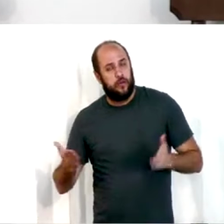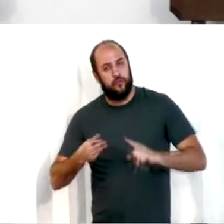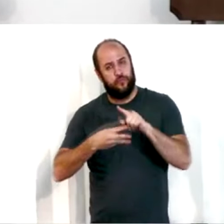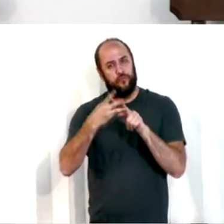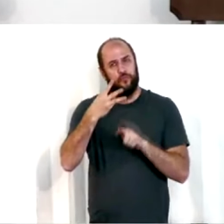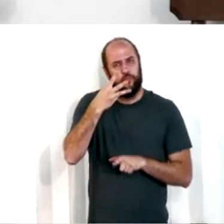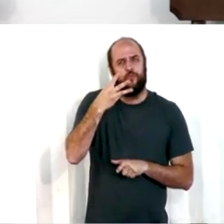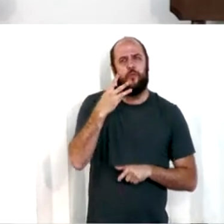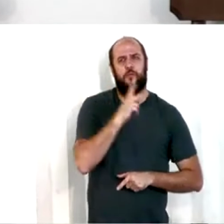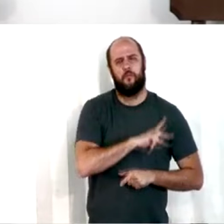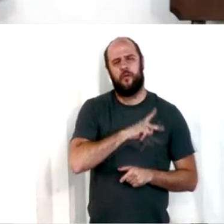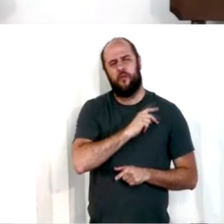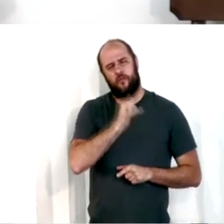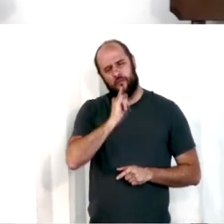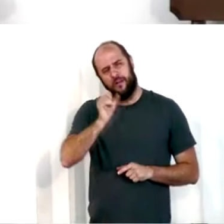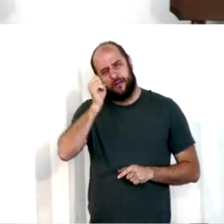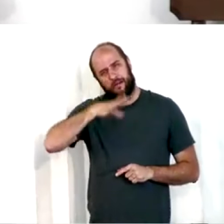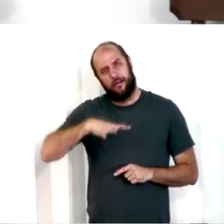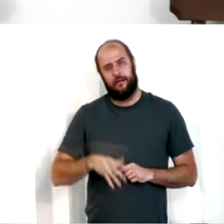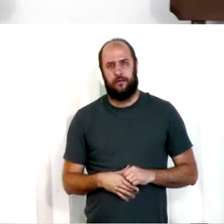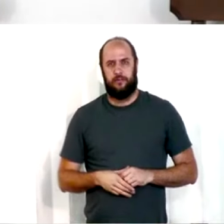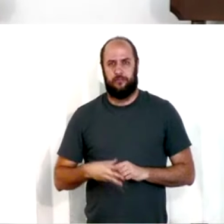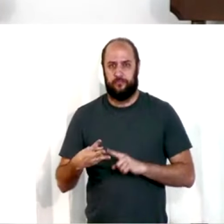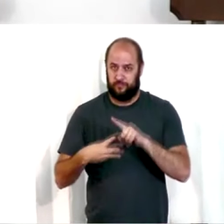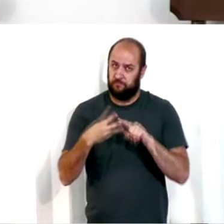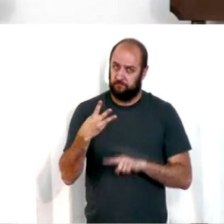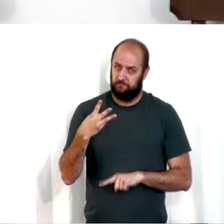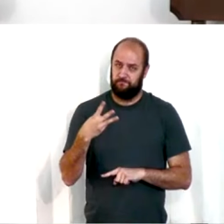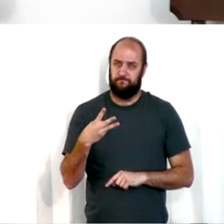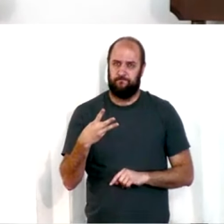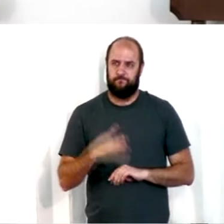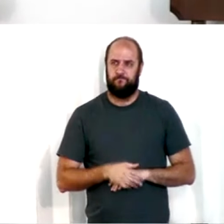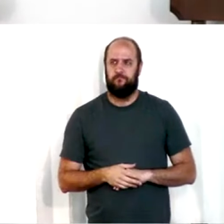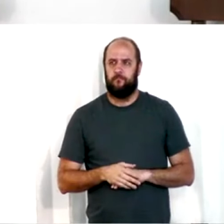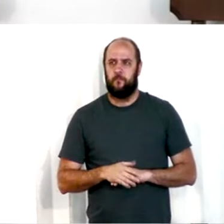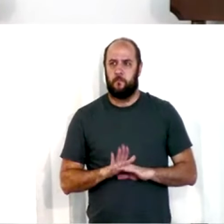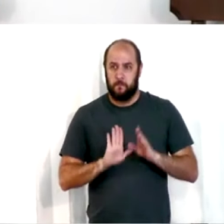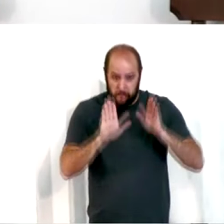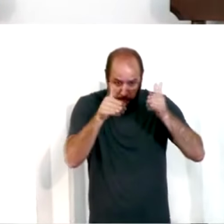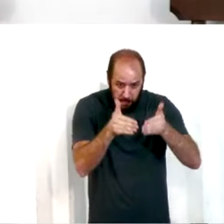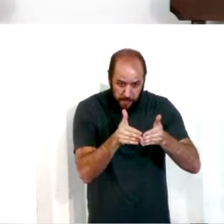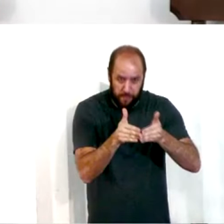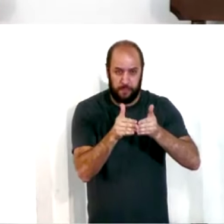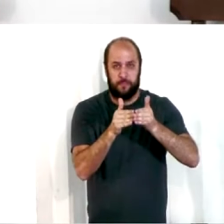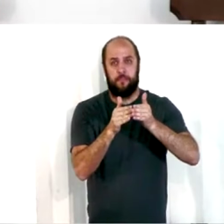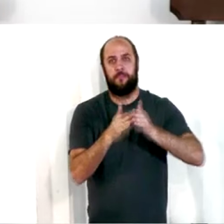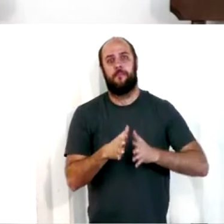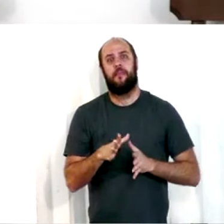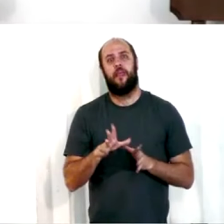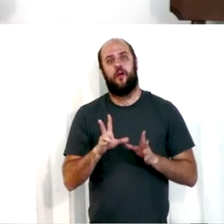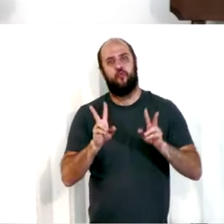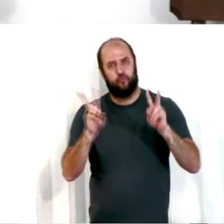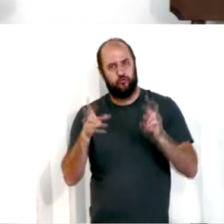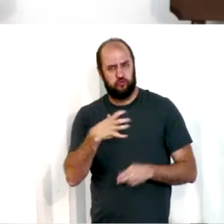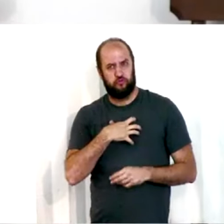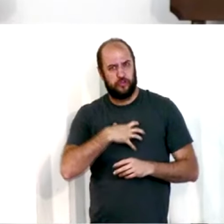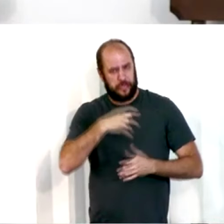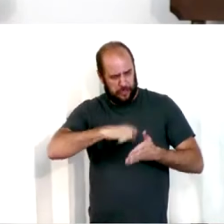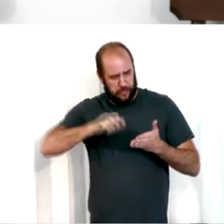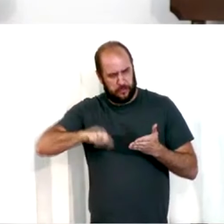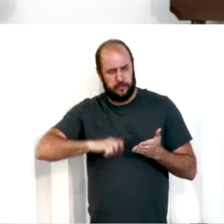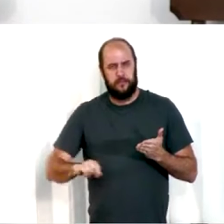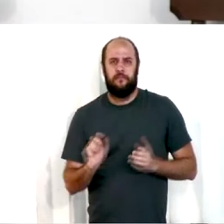nessa carta. Justamente os 3 aspectos do nosso quiasmo. O ponto central do quiasmo, o ponto central da mensagem de Paulo